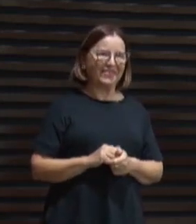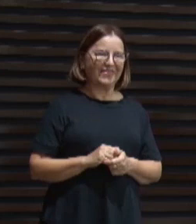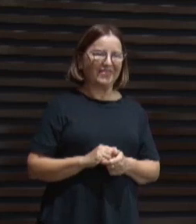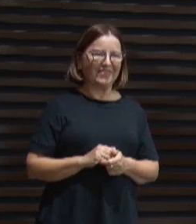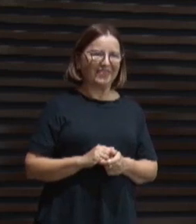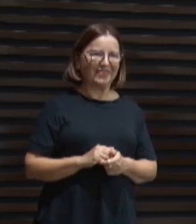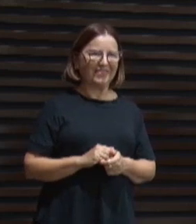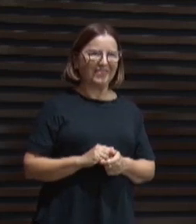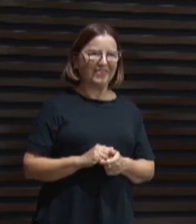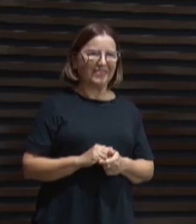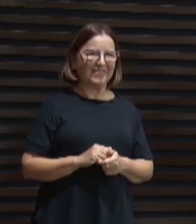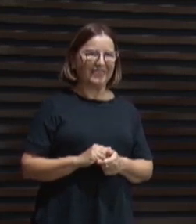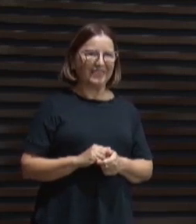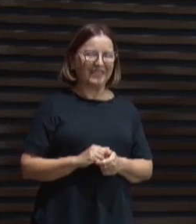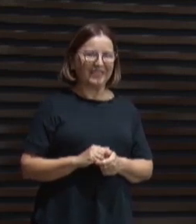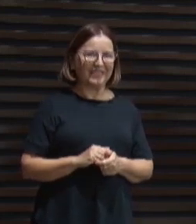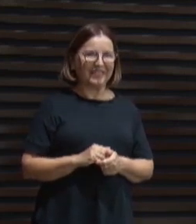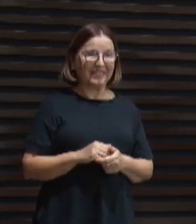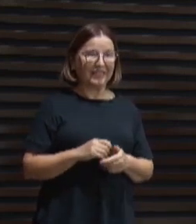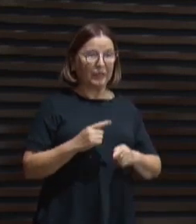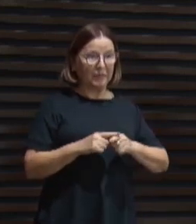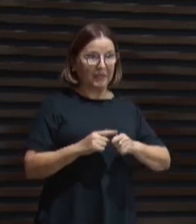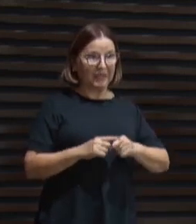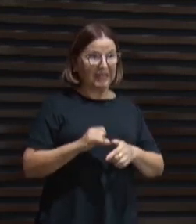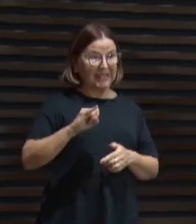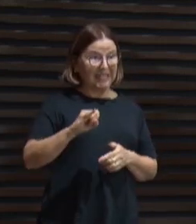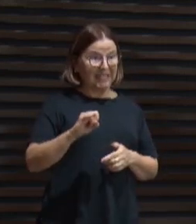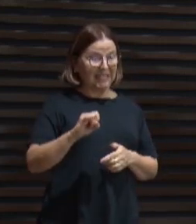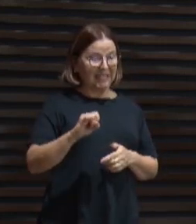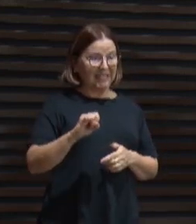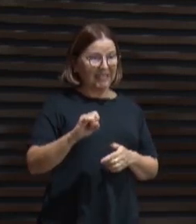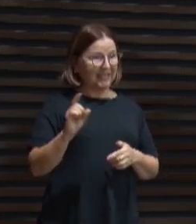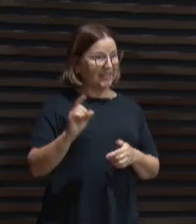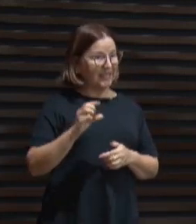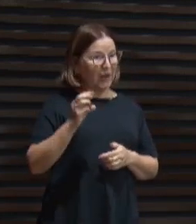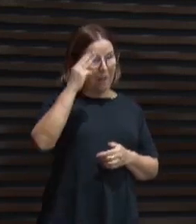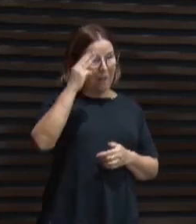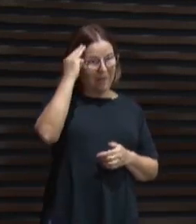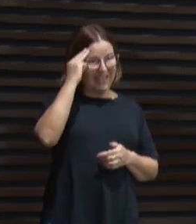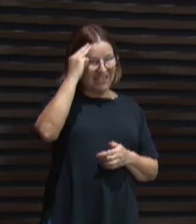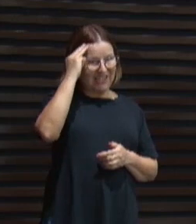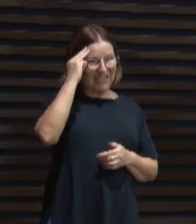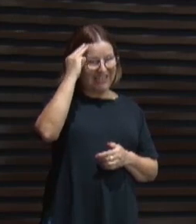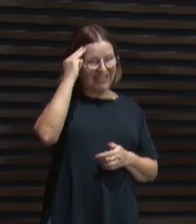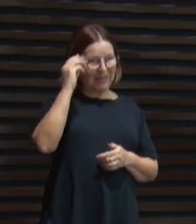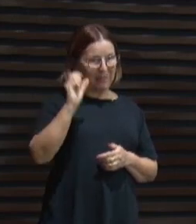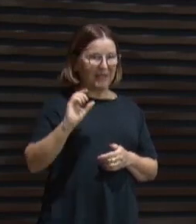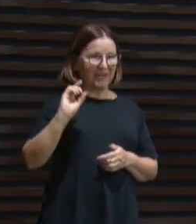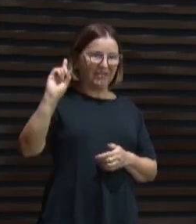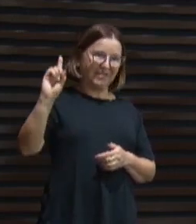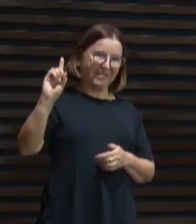Porque se nós não meditarmos, nós não vamos ser